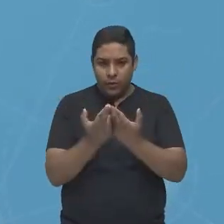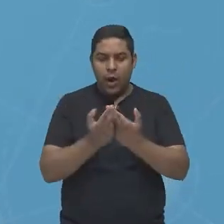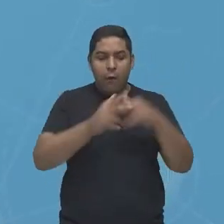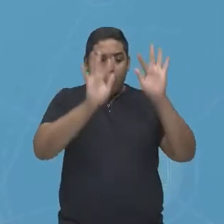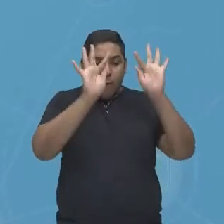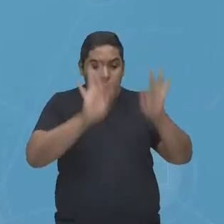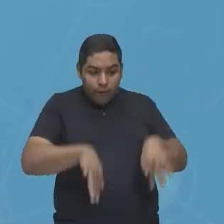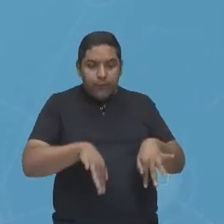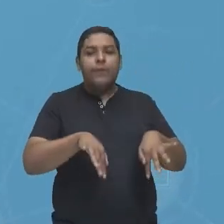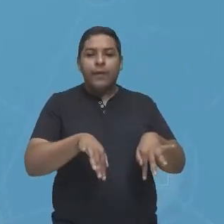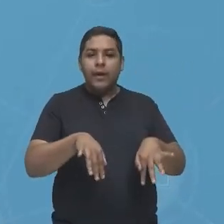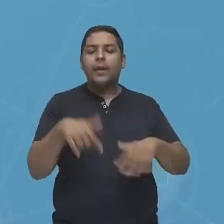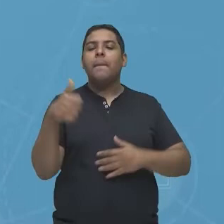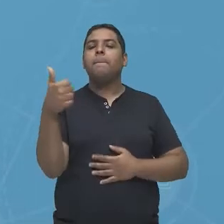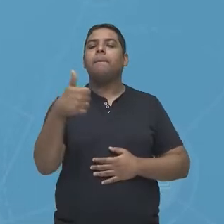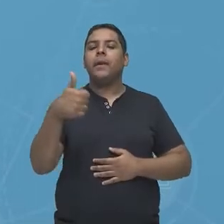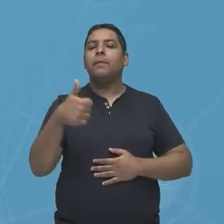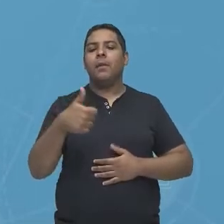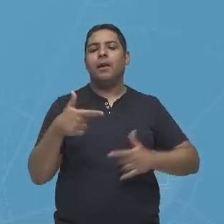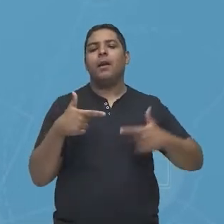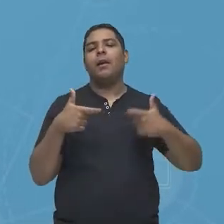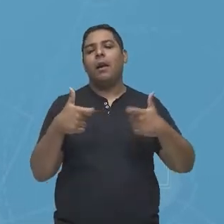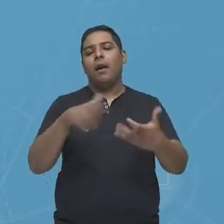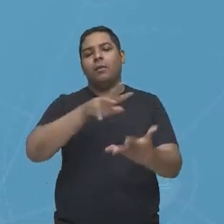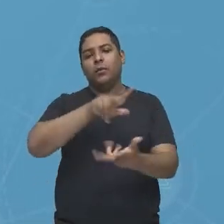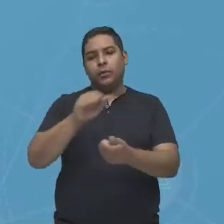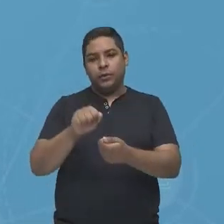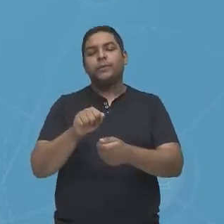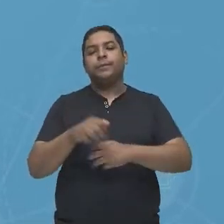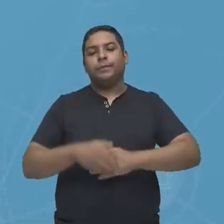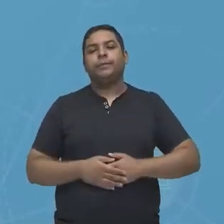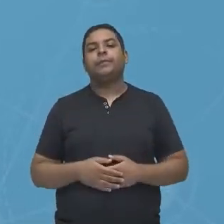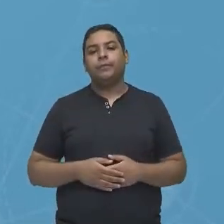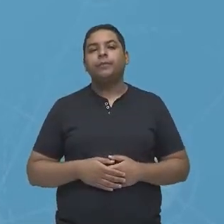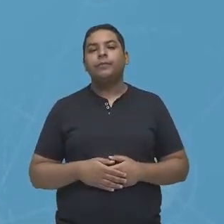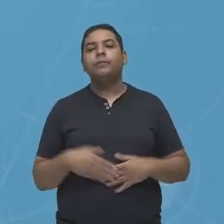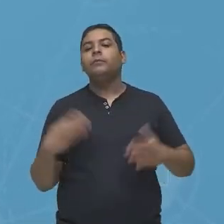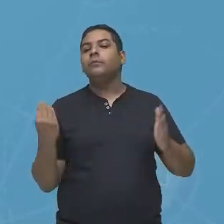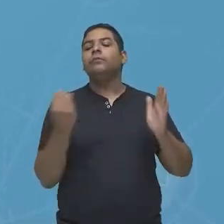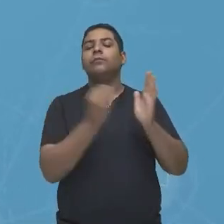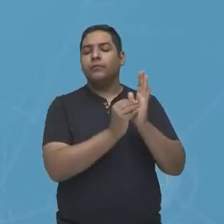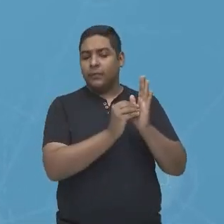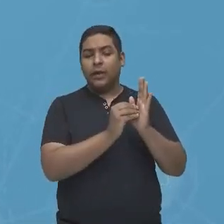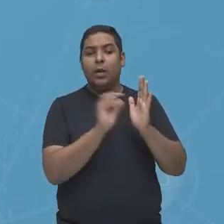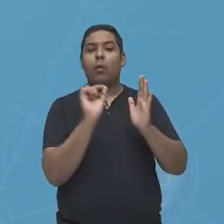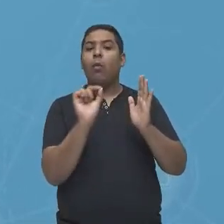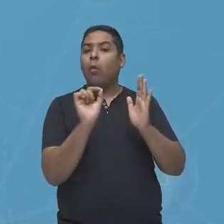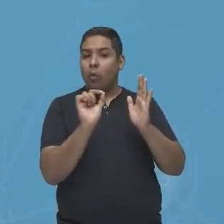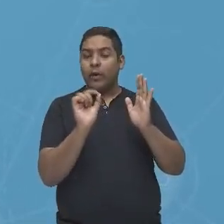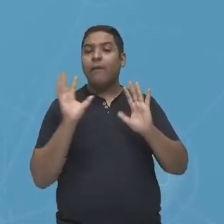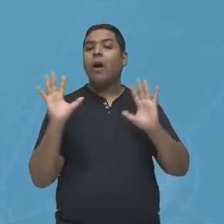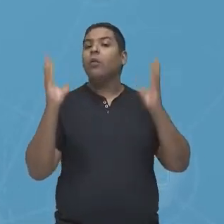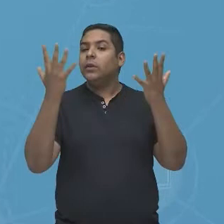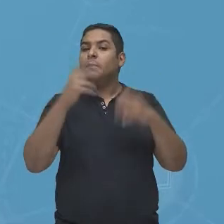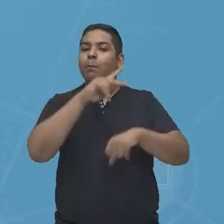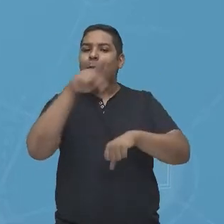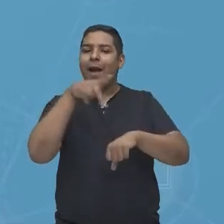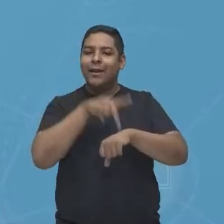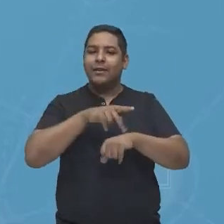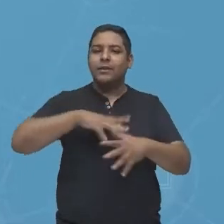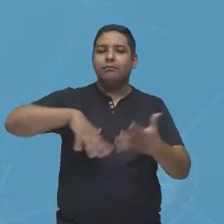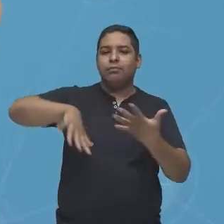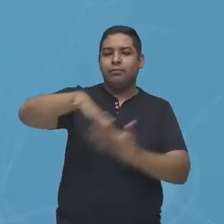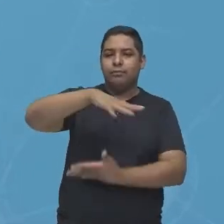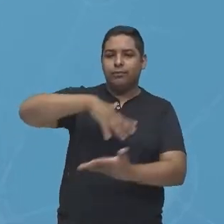Guerra Mundial e vai determinar o que vai acontecer com os países envolvidos. E é aí que vai começar o